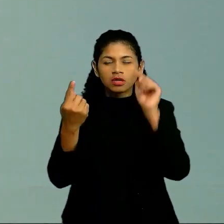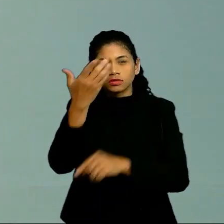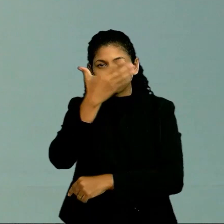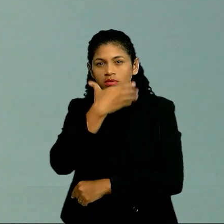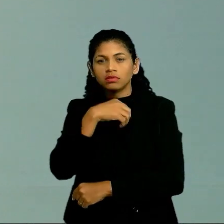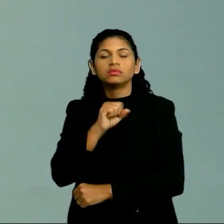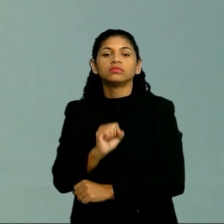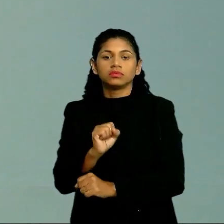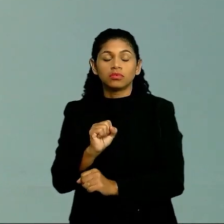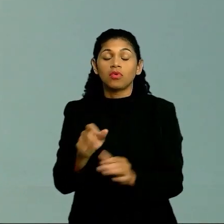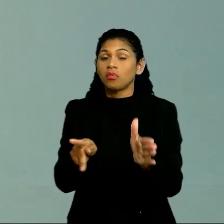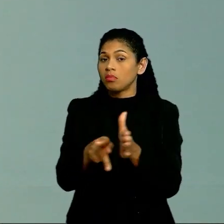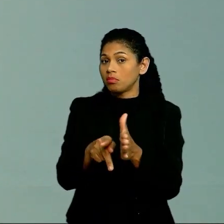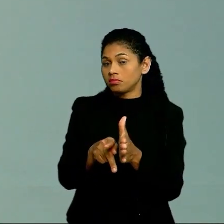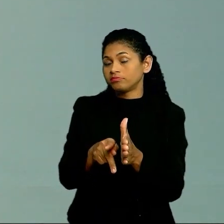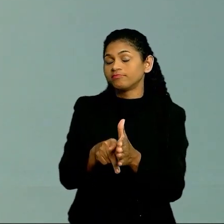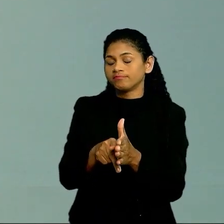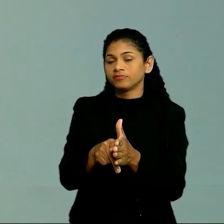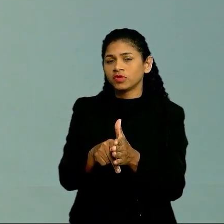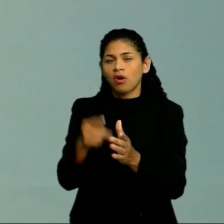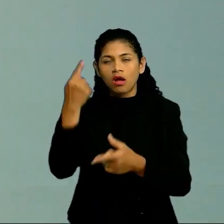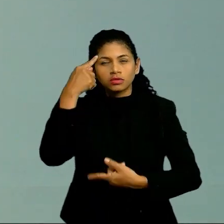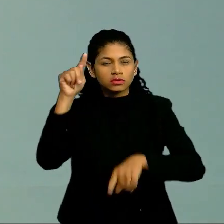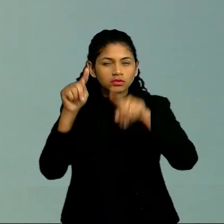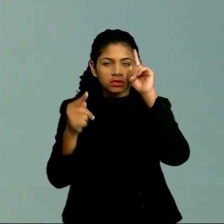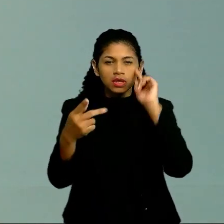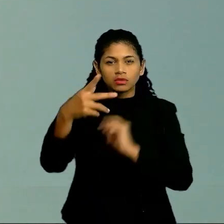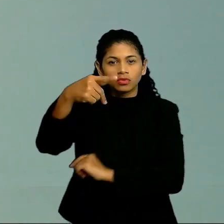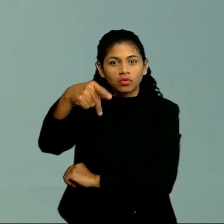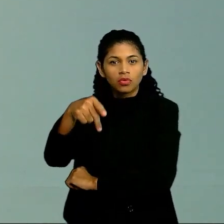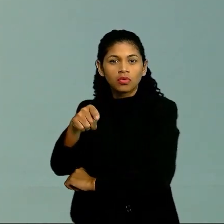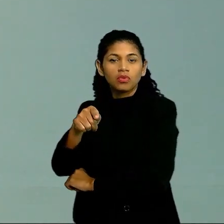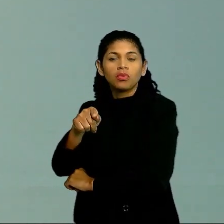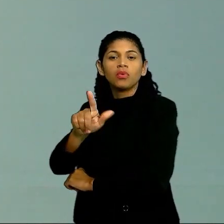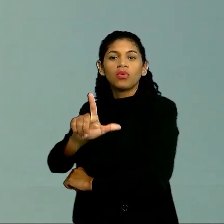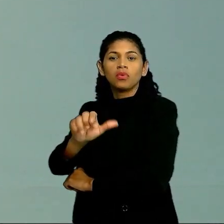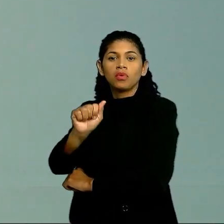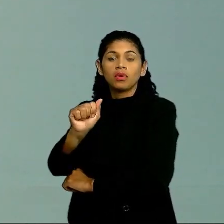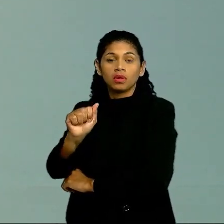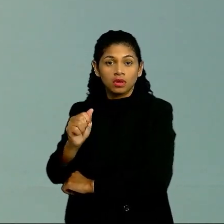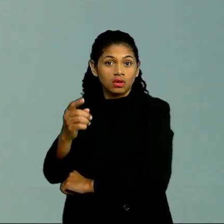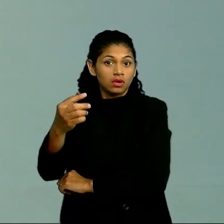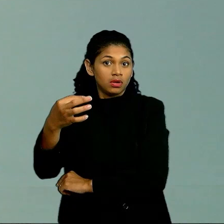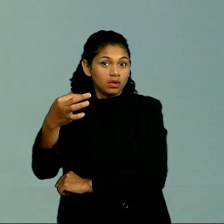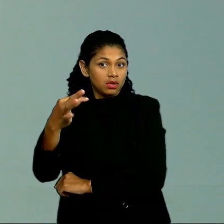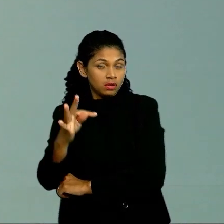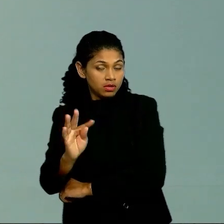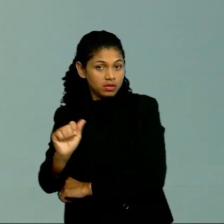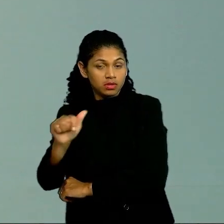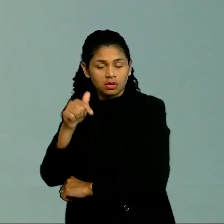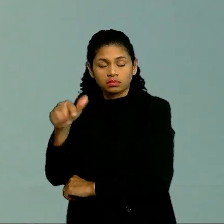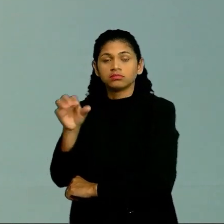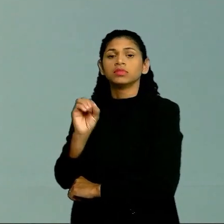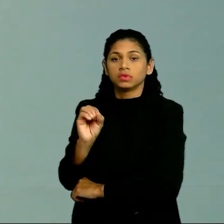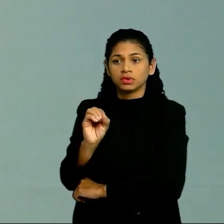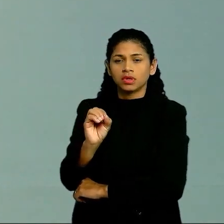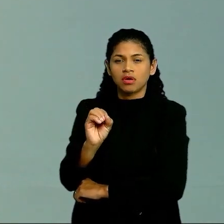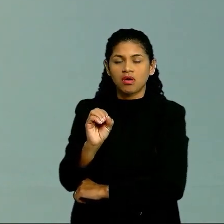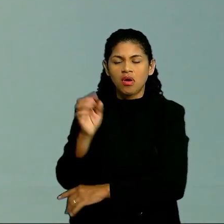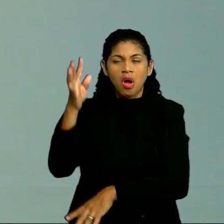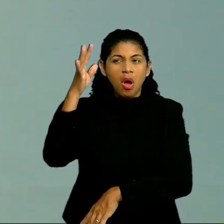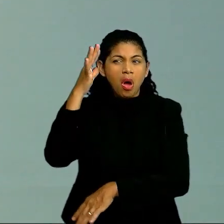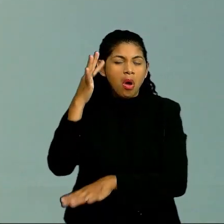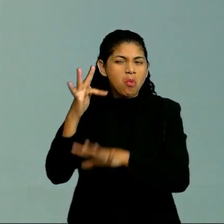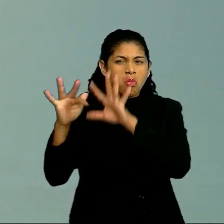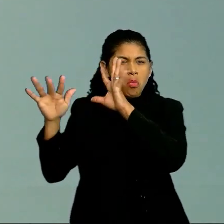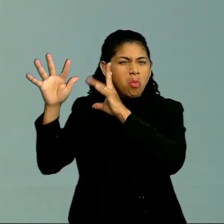das ideias do Platão é uma invenção. O cosmo aristotélico, que inclusive colocou a Terra no centro do universo, é